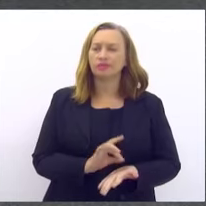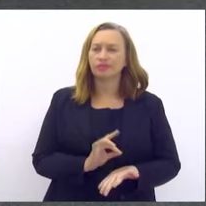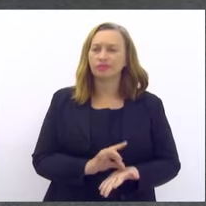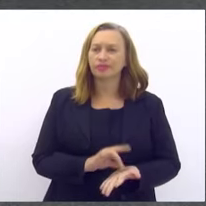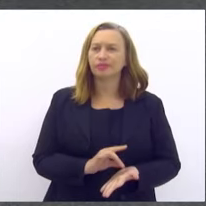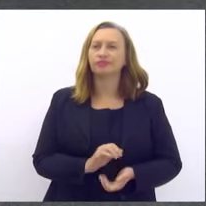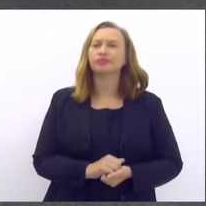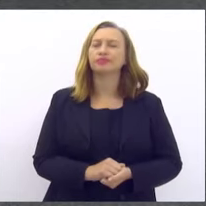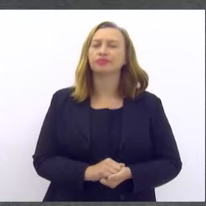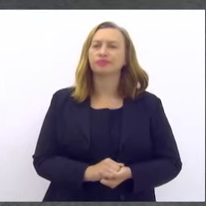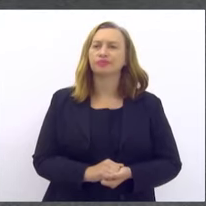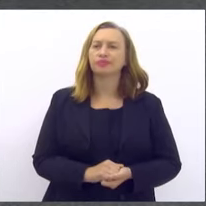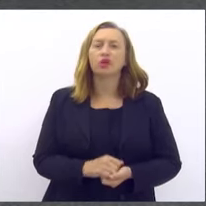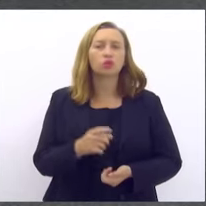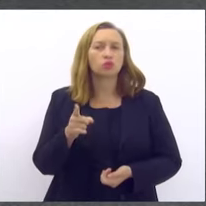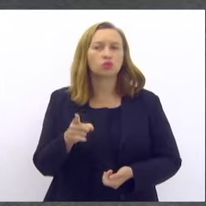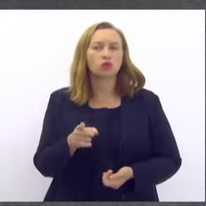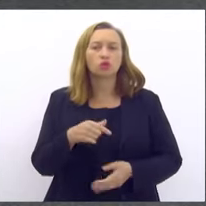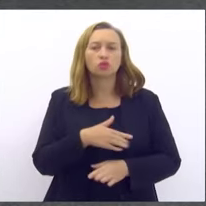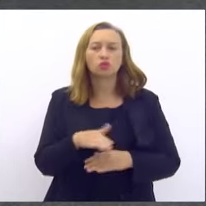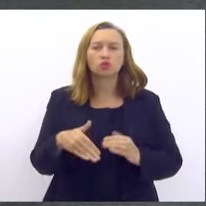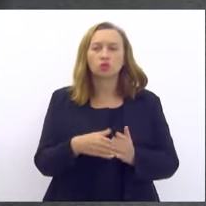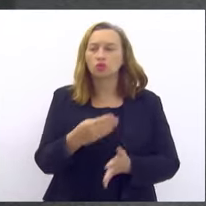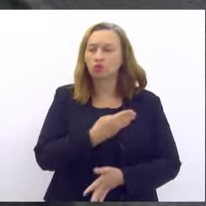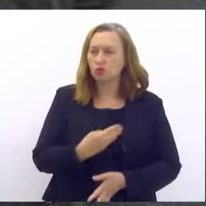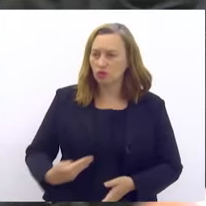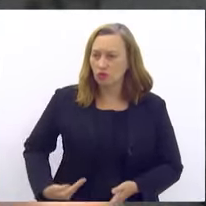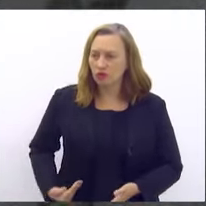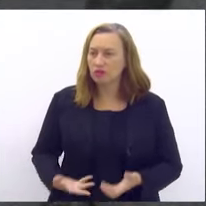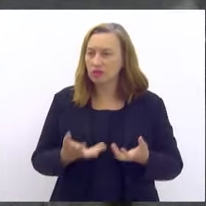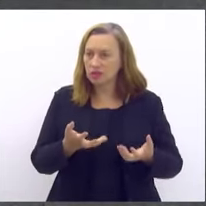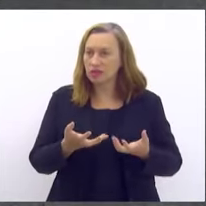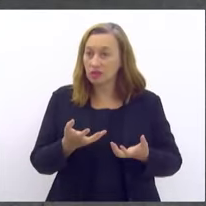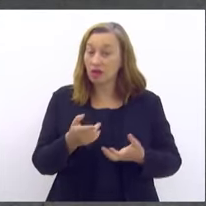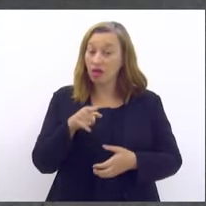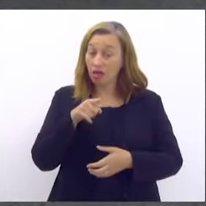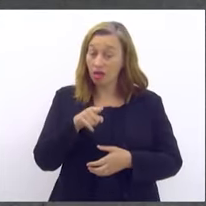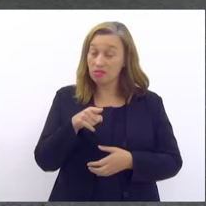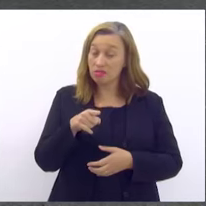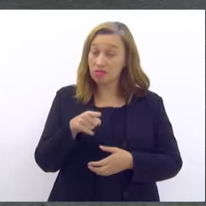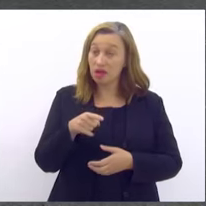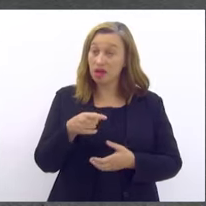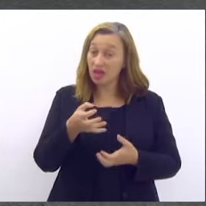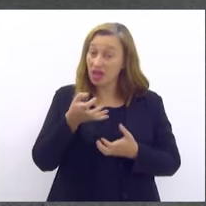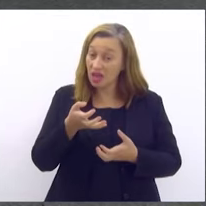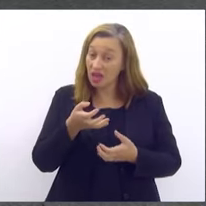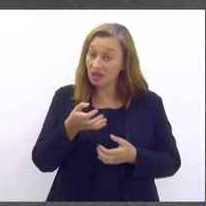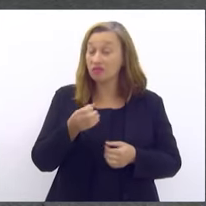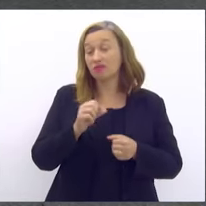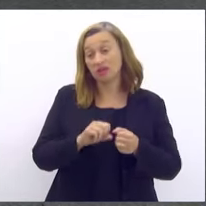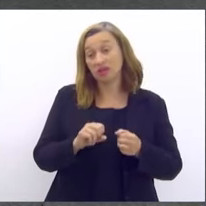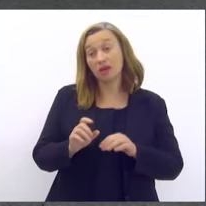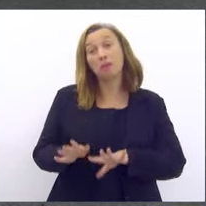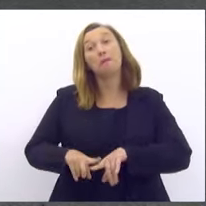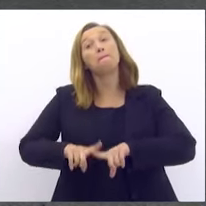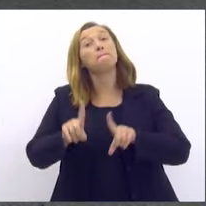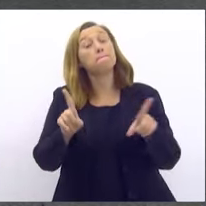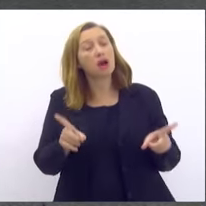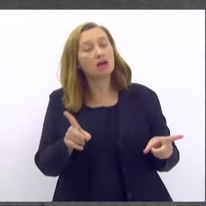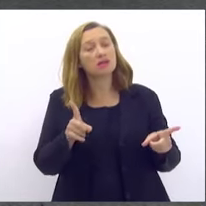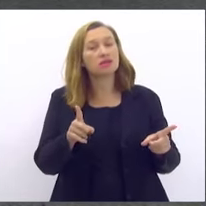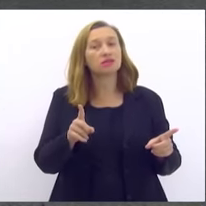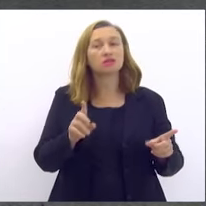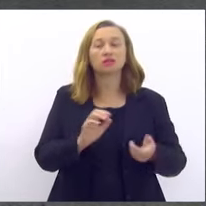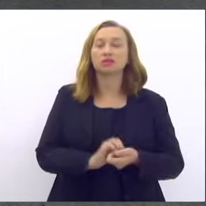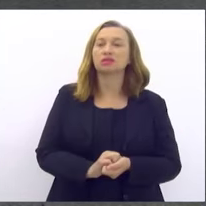você negar isso todos os governos tentaram esse pelo menos tá conseguindo colocar isso em pauta mas o ponto de